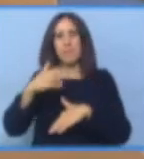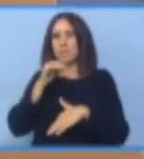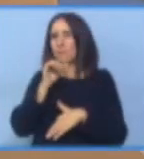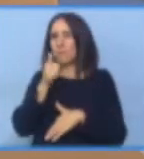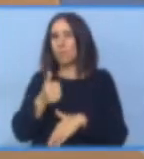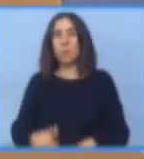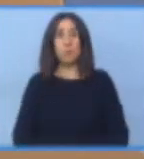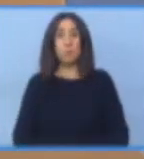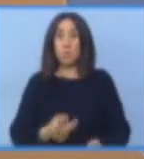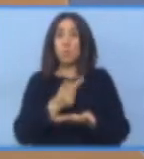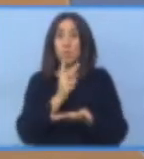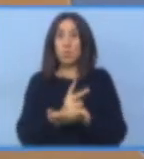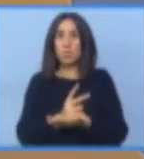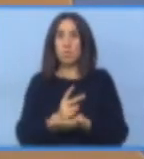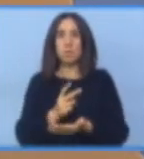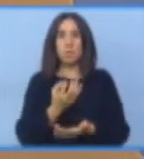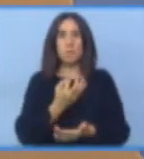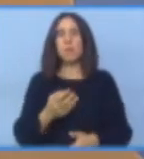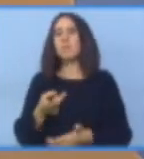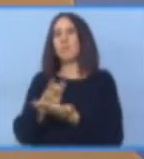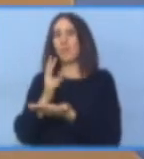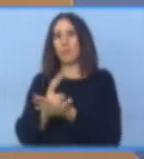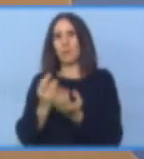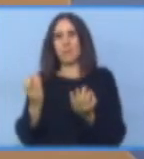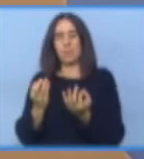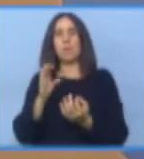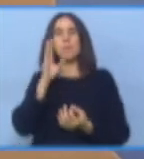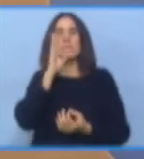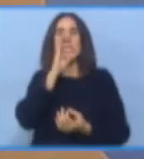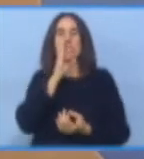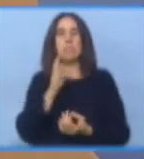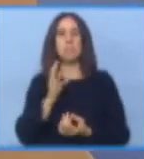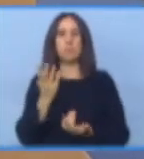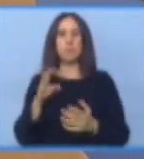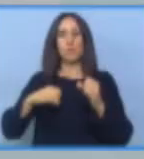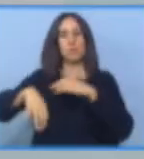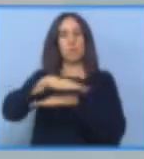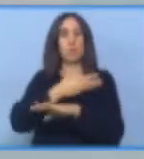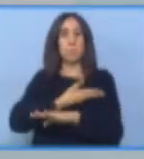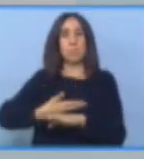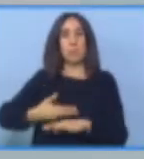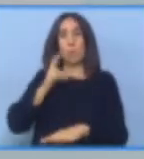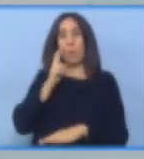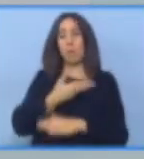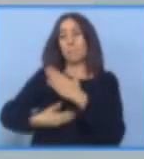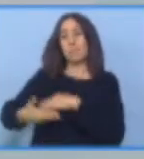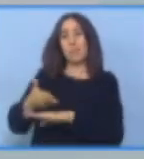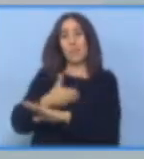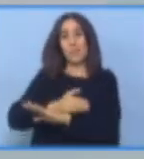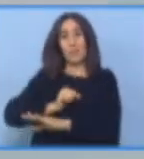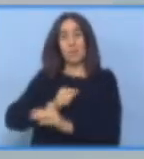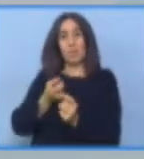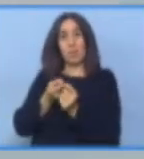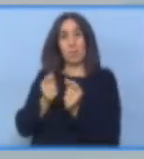derrota. Uma derrota, exatamente. Mas se olharmos às sociedades mais antigas, aos nossos antepassados até